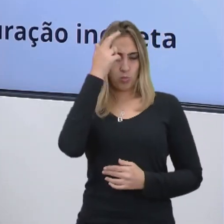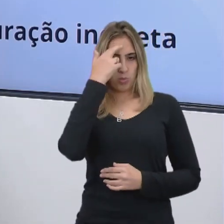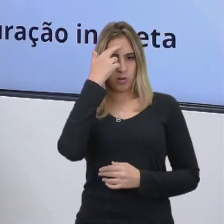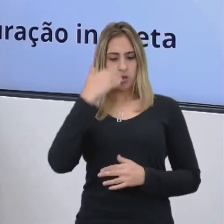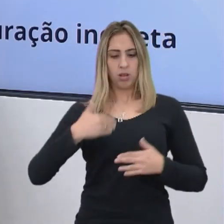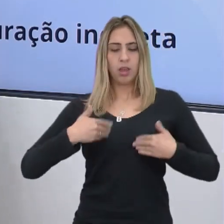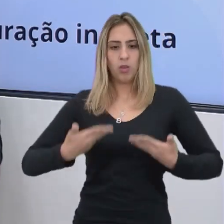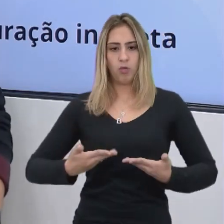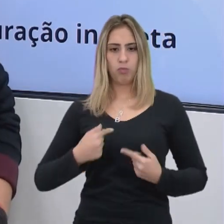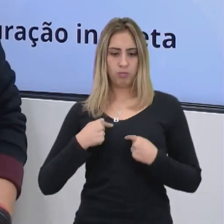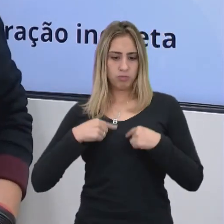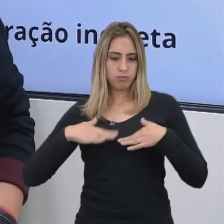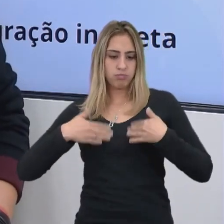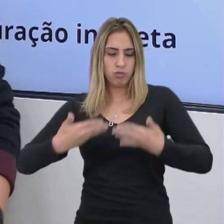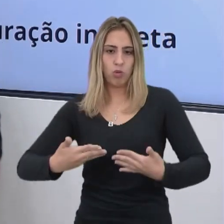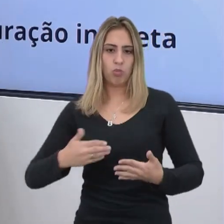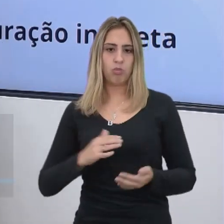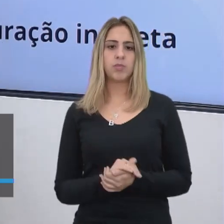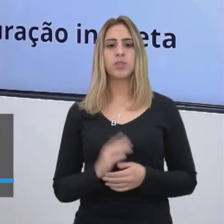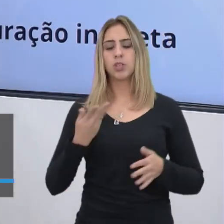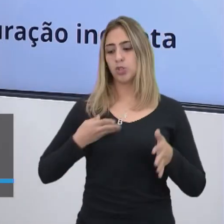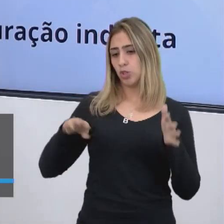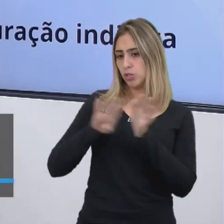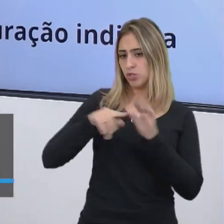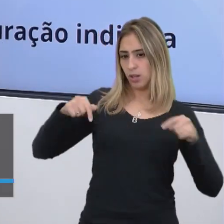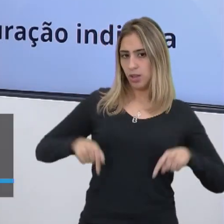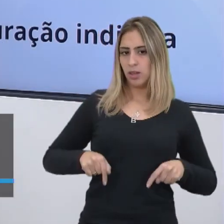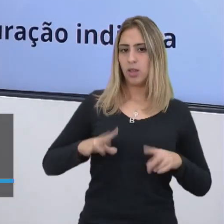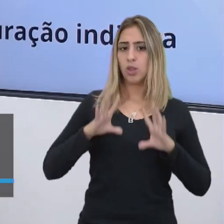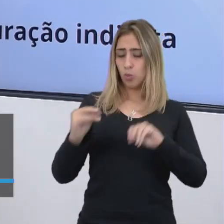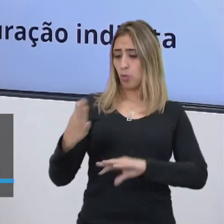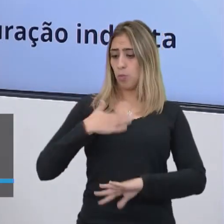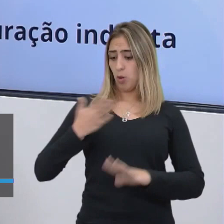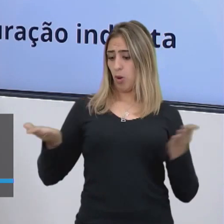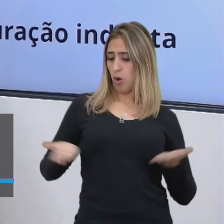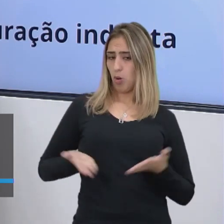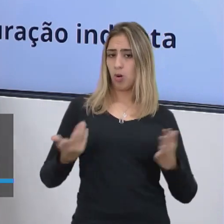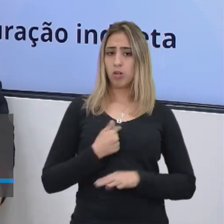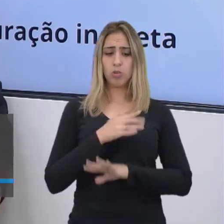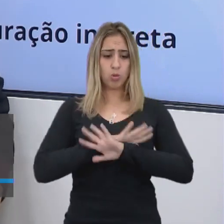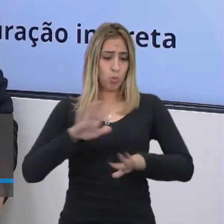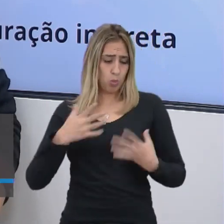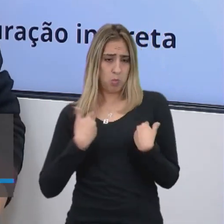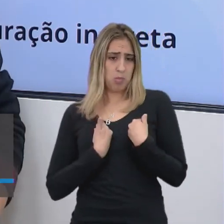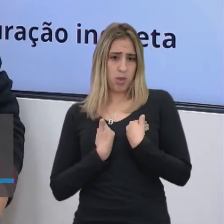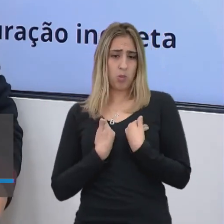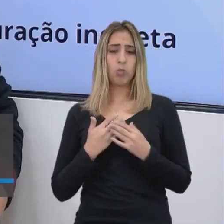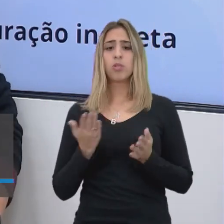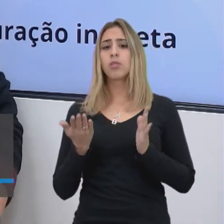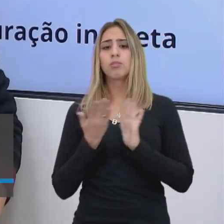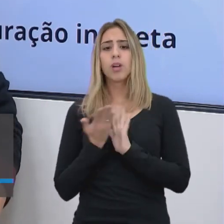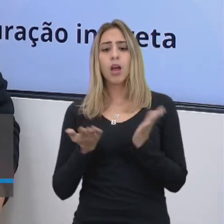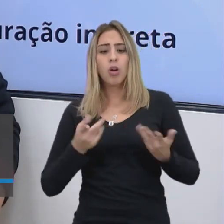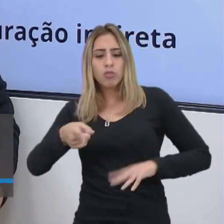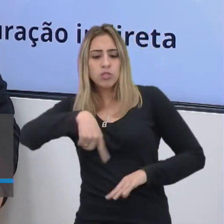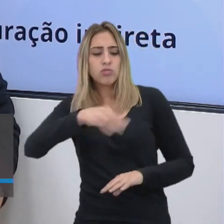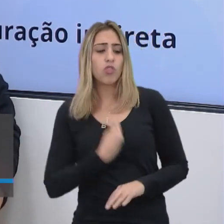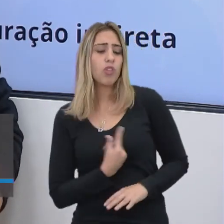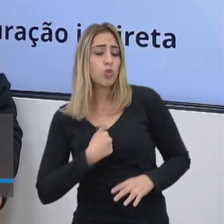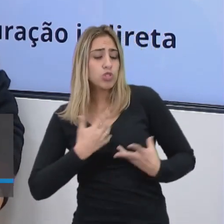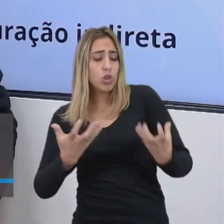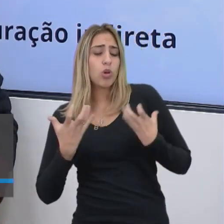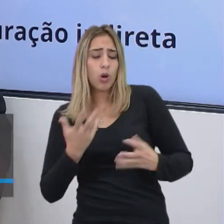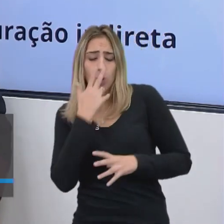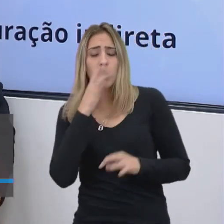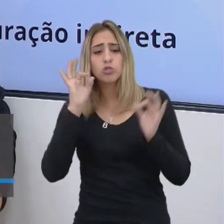né? Então, agora, cheguei aqui, é tudo meu agora, defini, tudo meu aqui, e agora vocês vão viver do jeito que